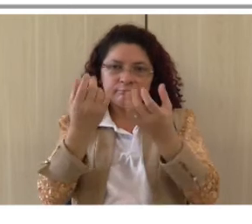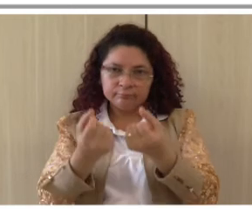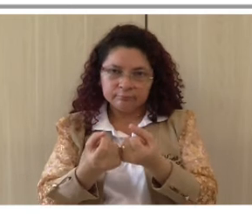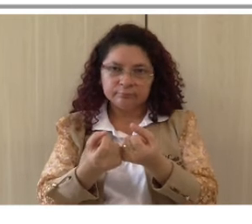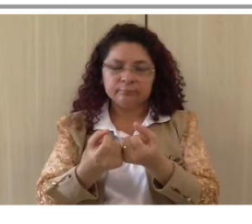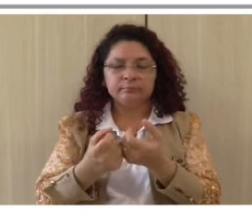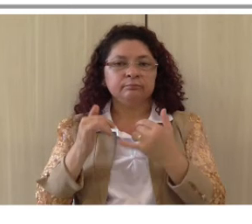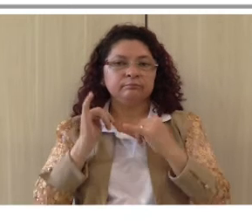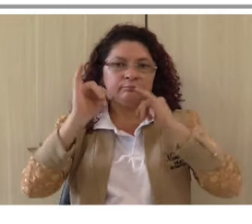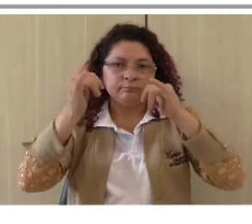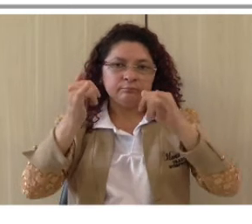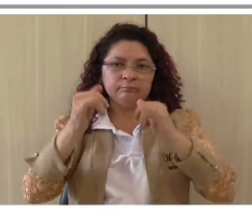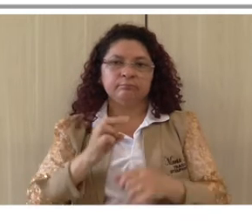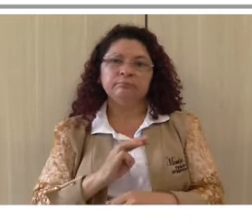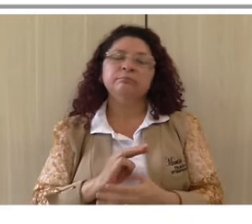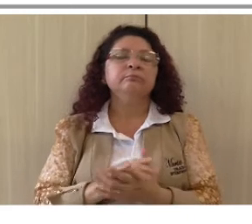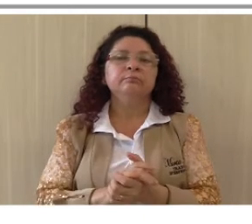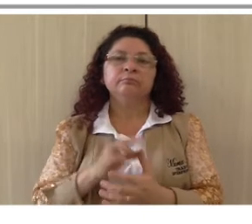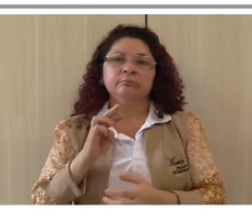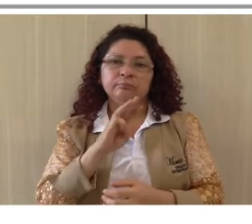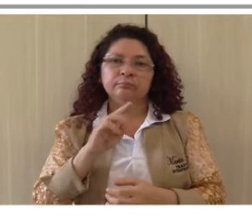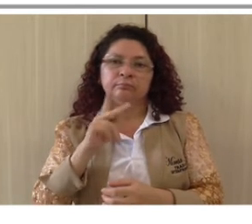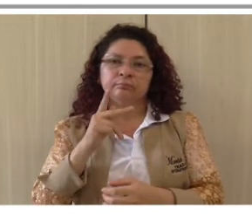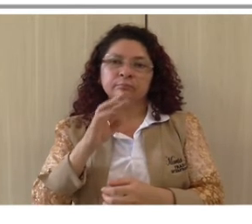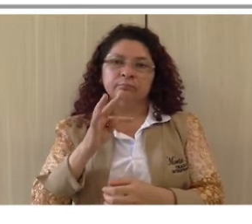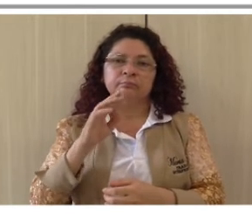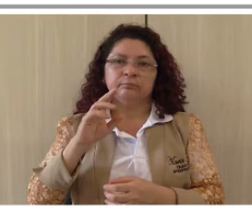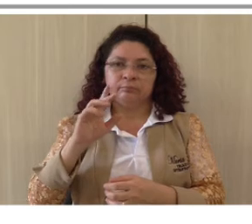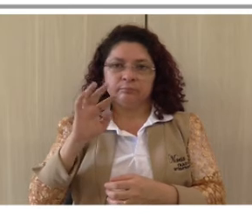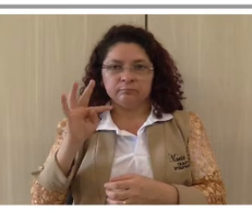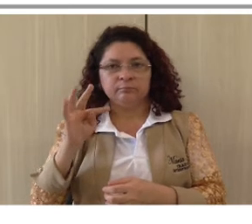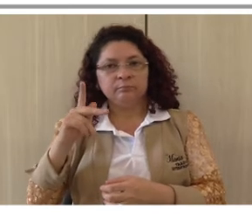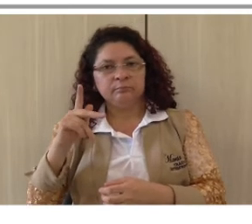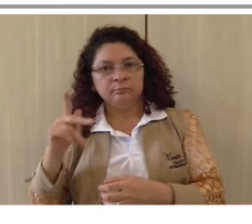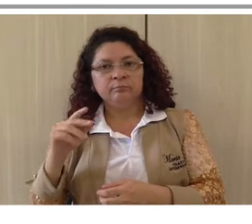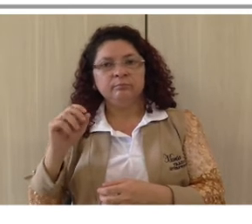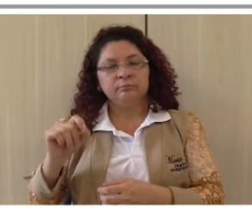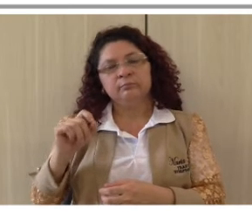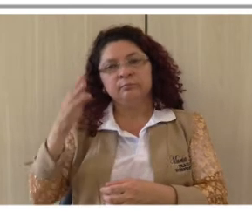do processo seletivo no endereço http://www.ufpa.br